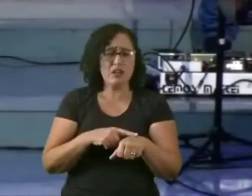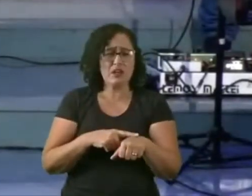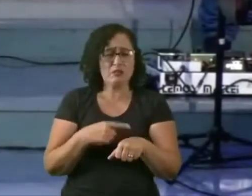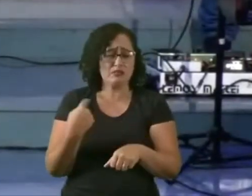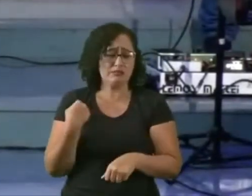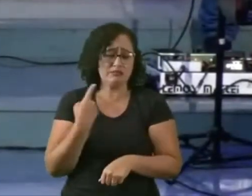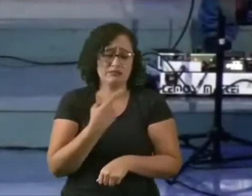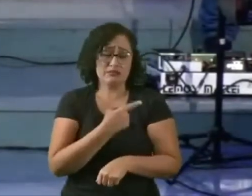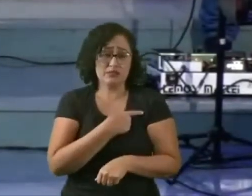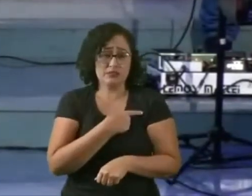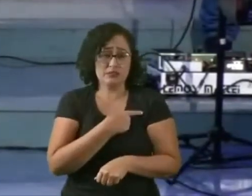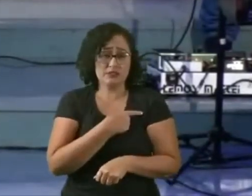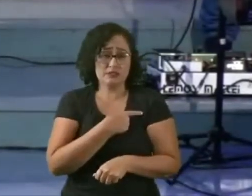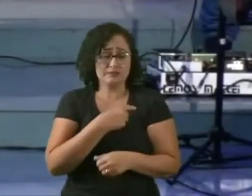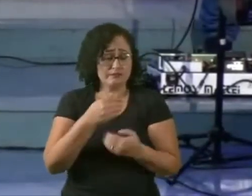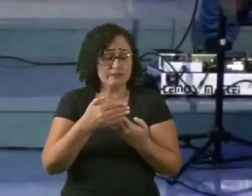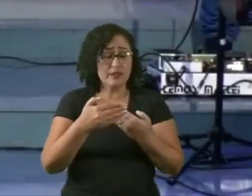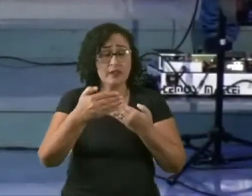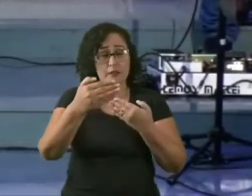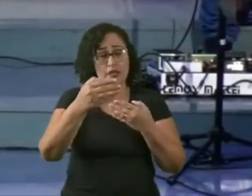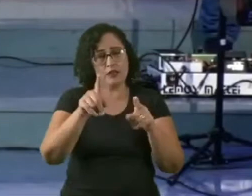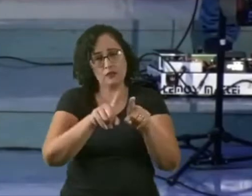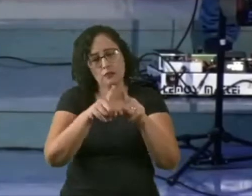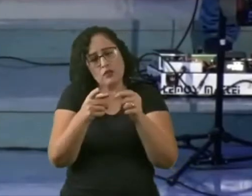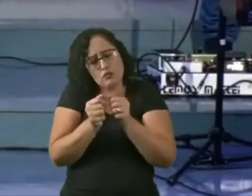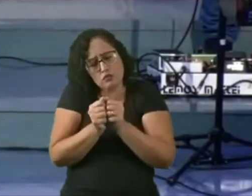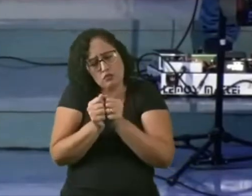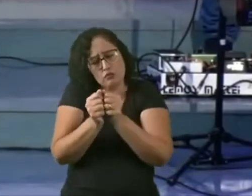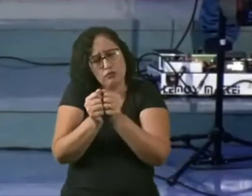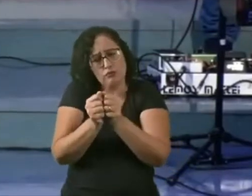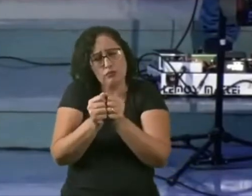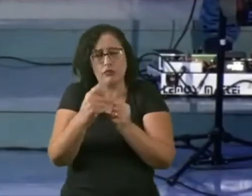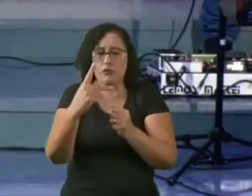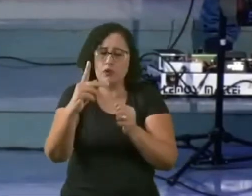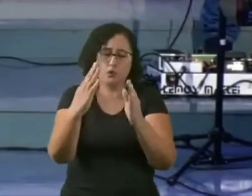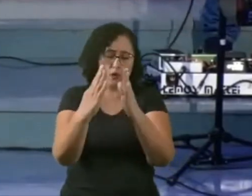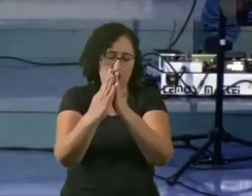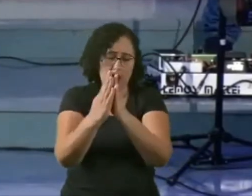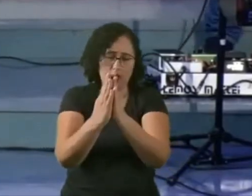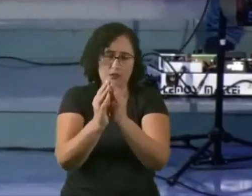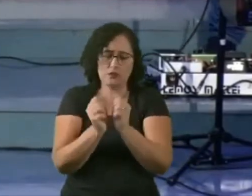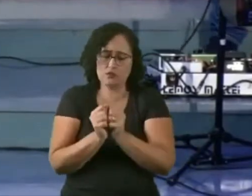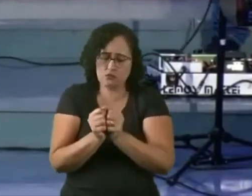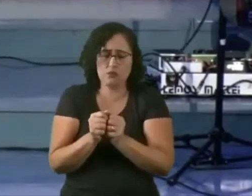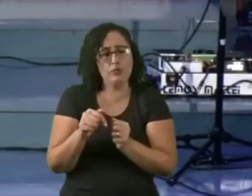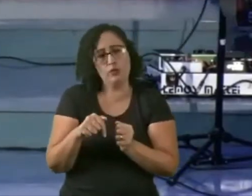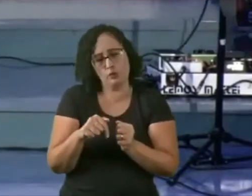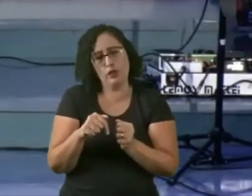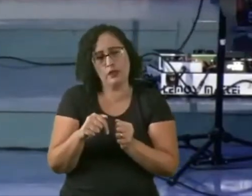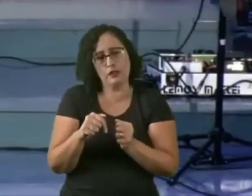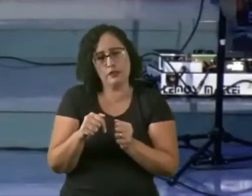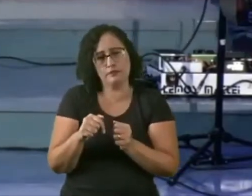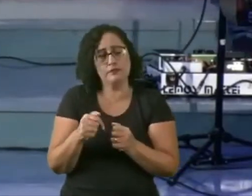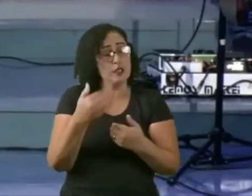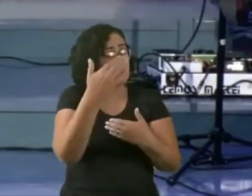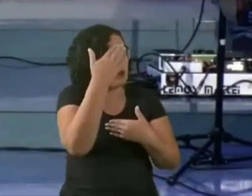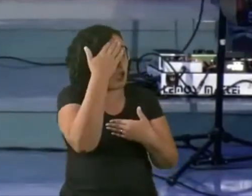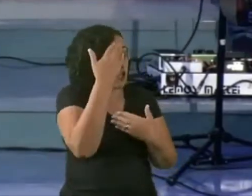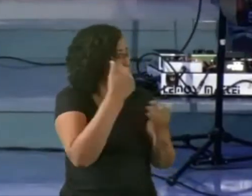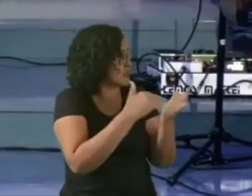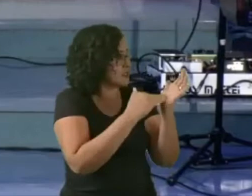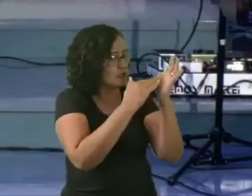se faz presente em cada casa representada. Quero agradecer desde já o pessoal do louvor,